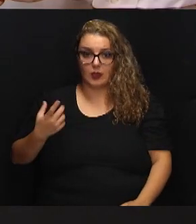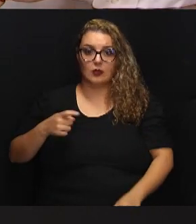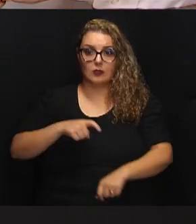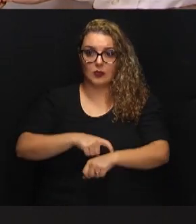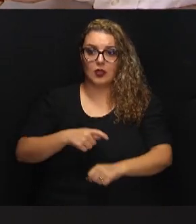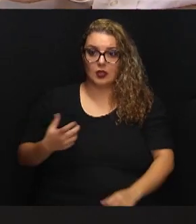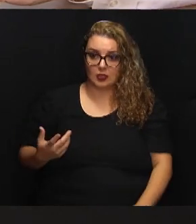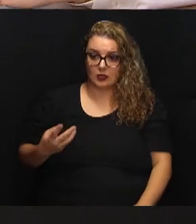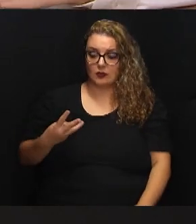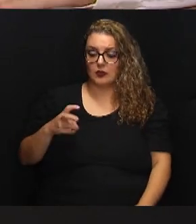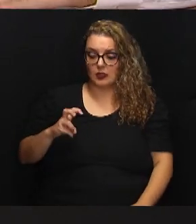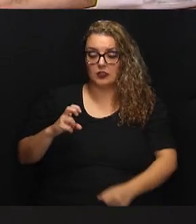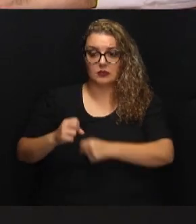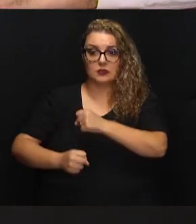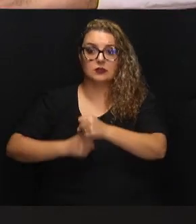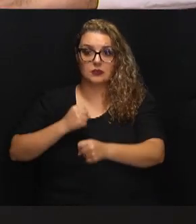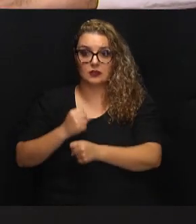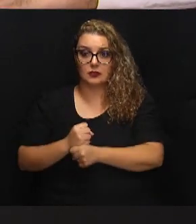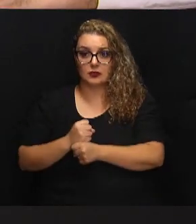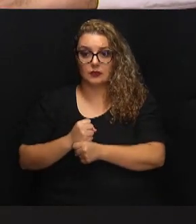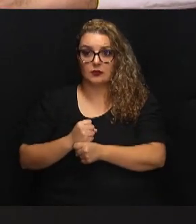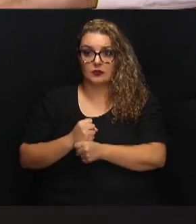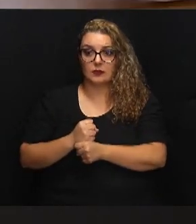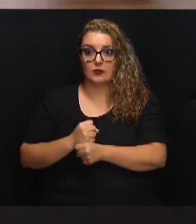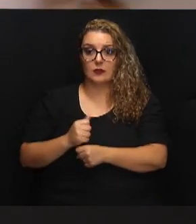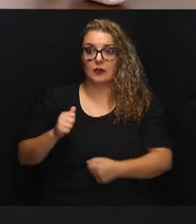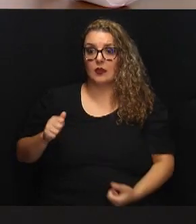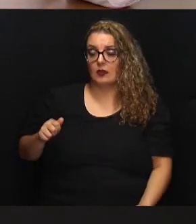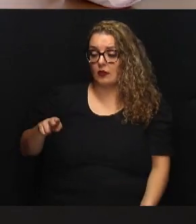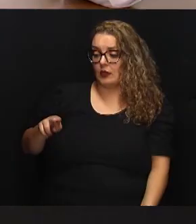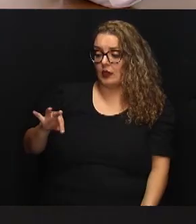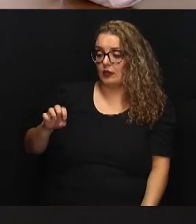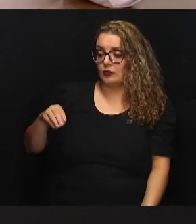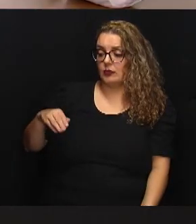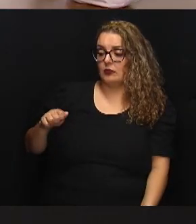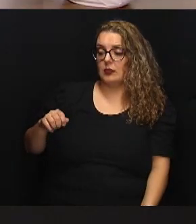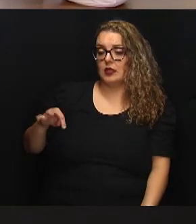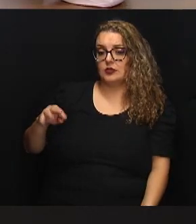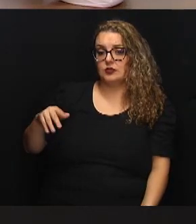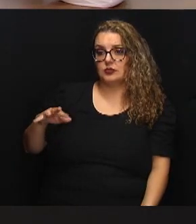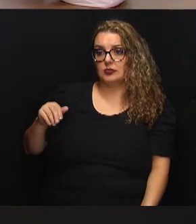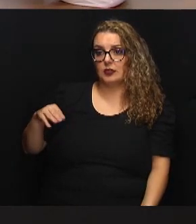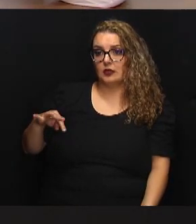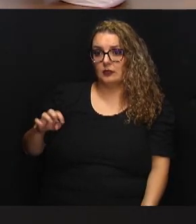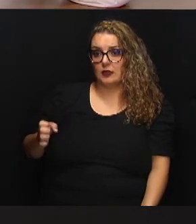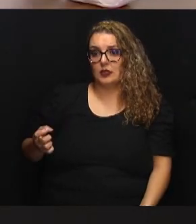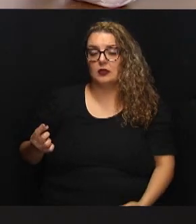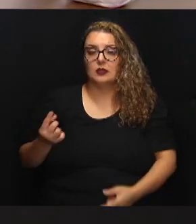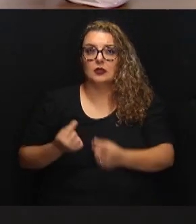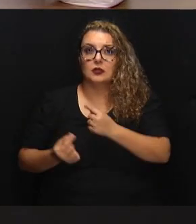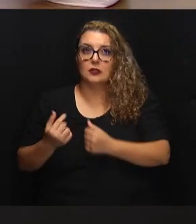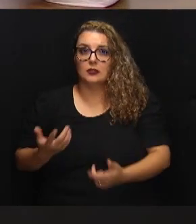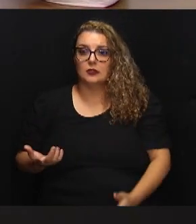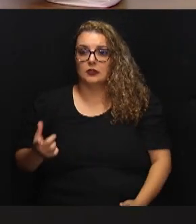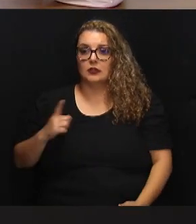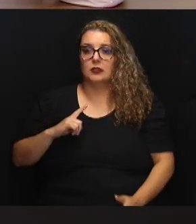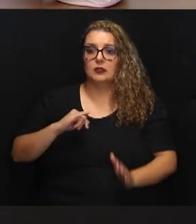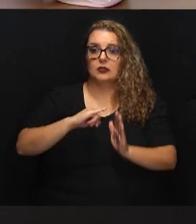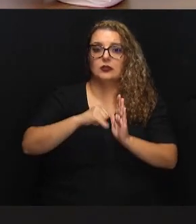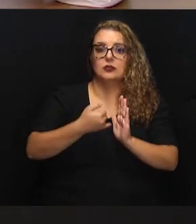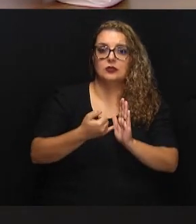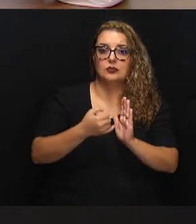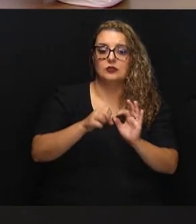para 35 anos, então automaticamente, em finanças a gente tem uma coisa que você tem juros simples e composto,